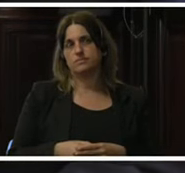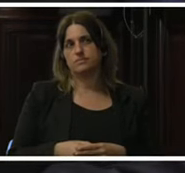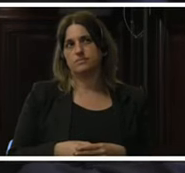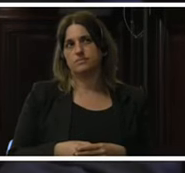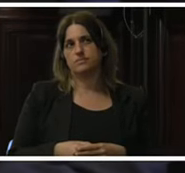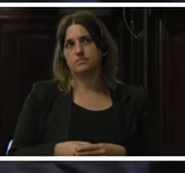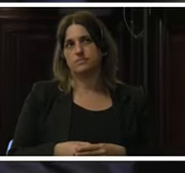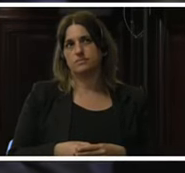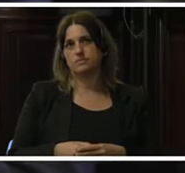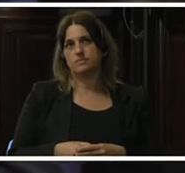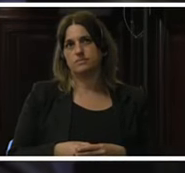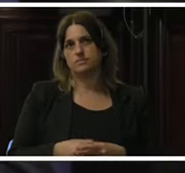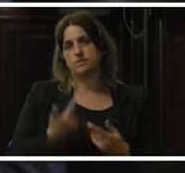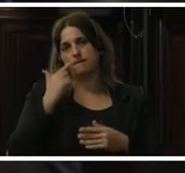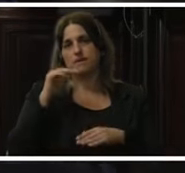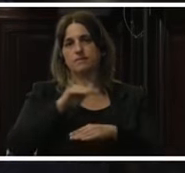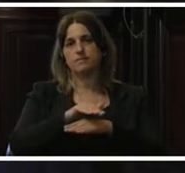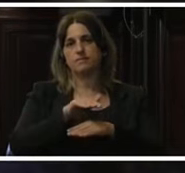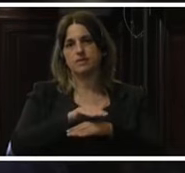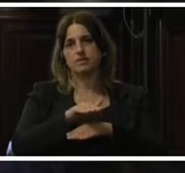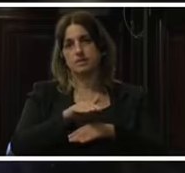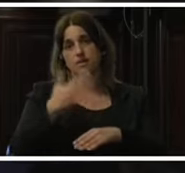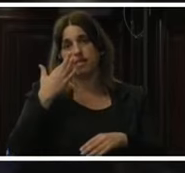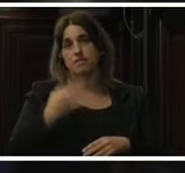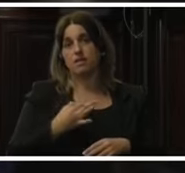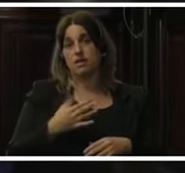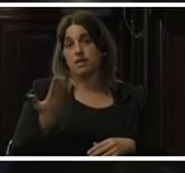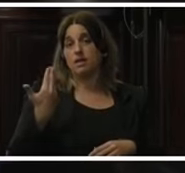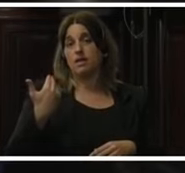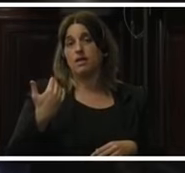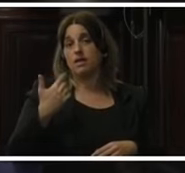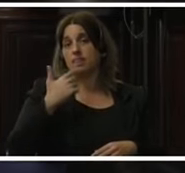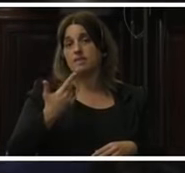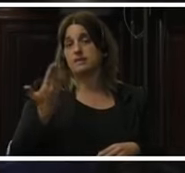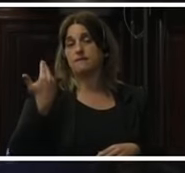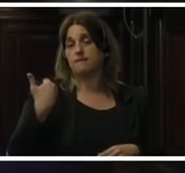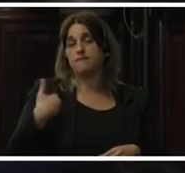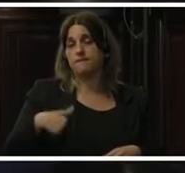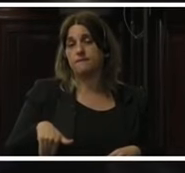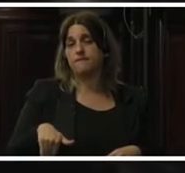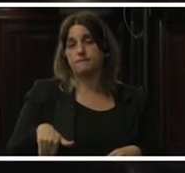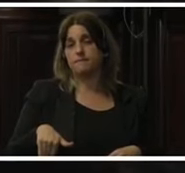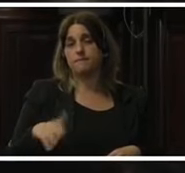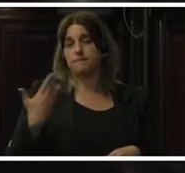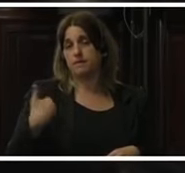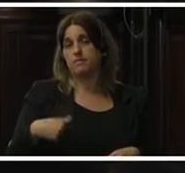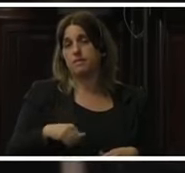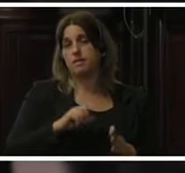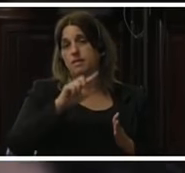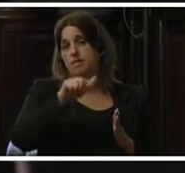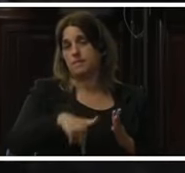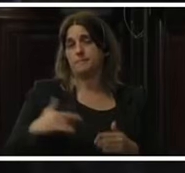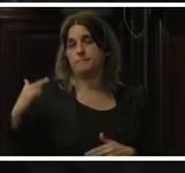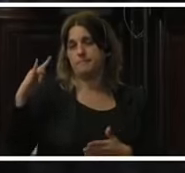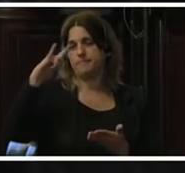uma infelicidade o fato da demora da na chegada da delegação do estado